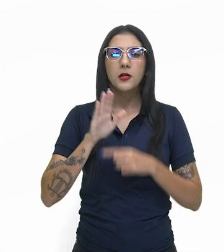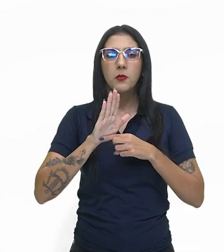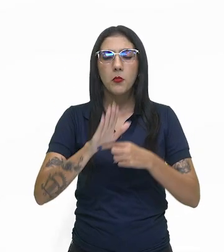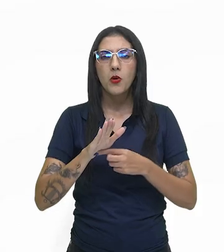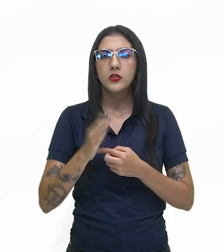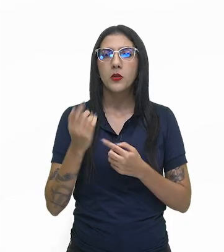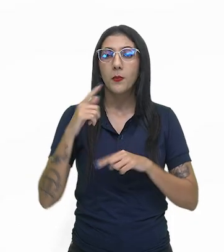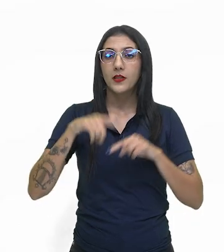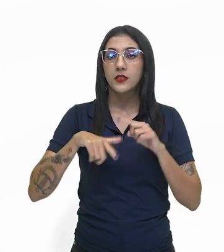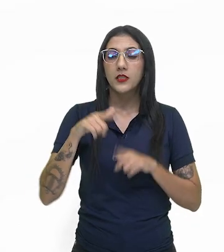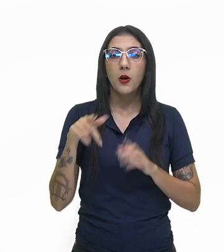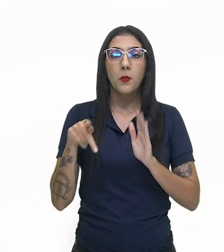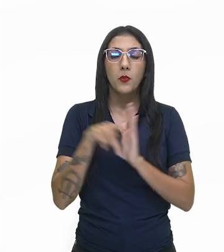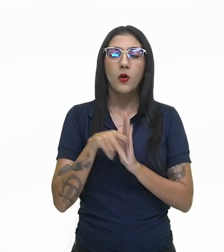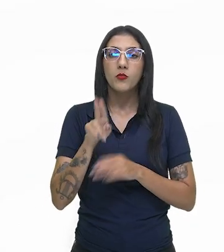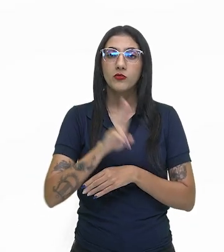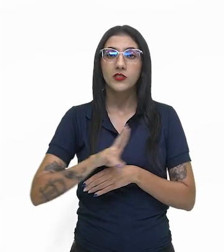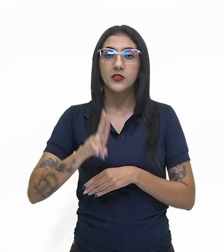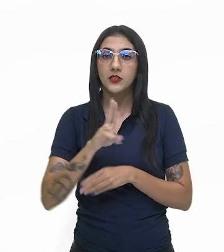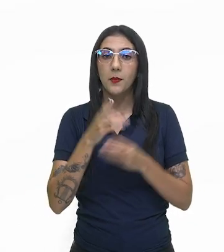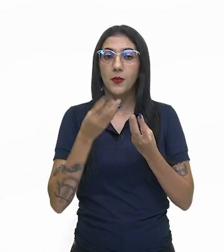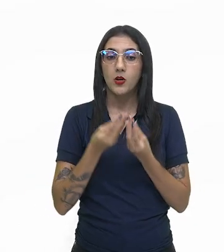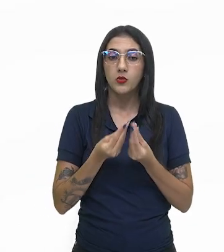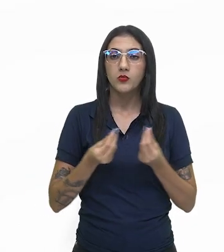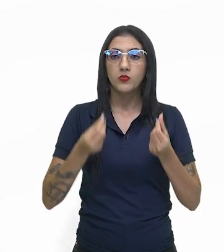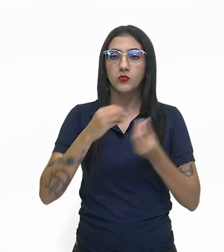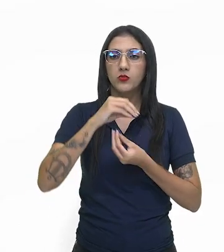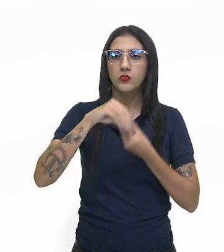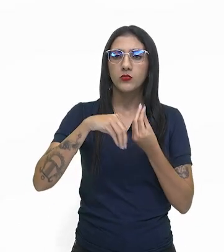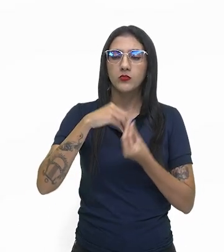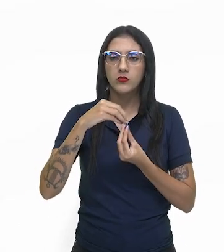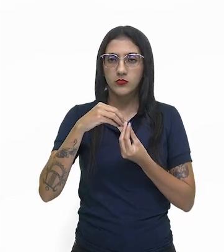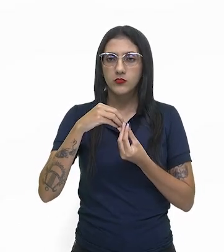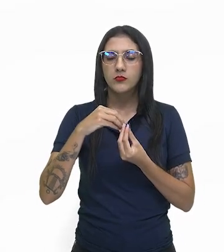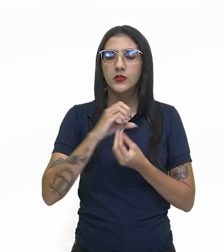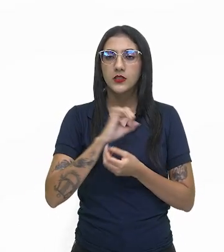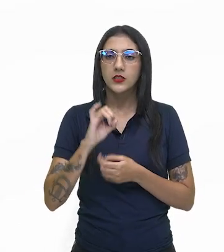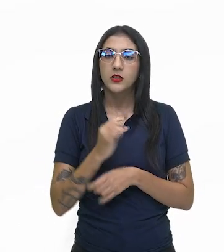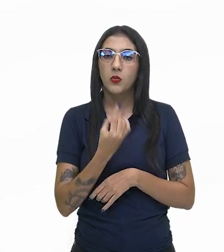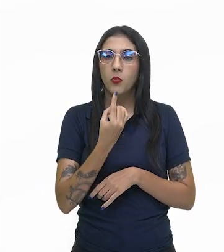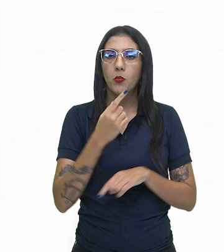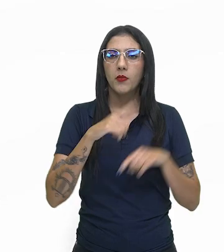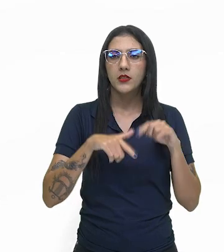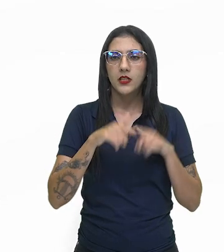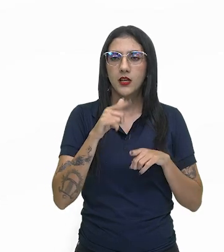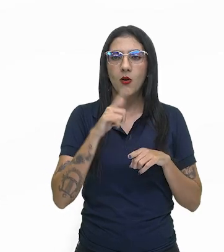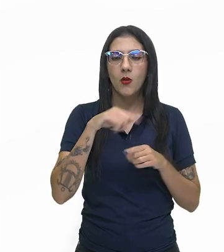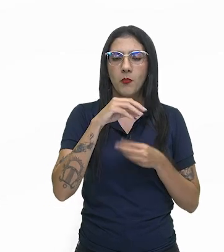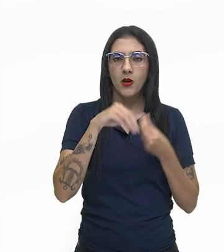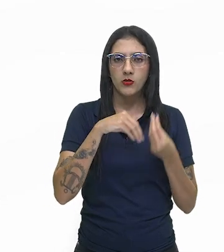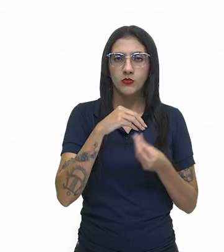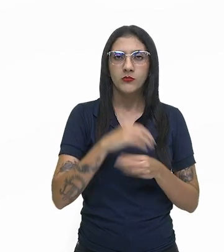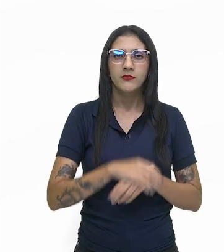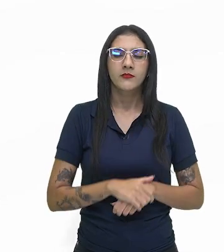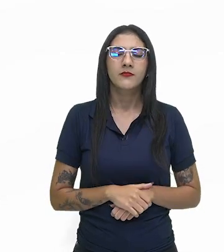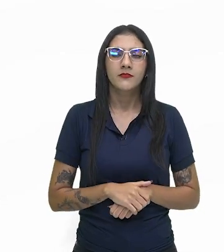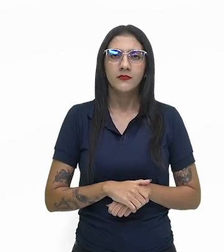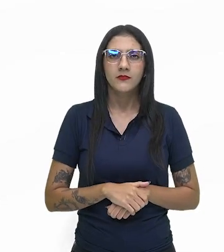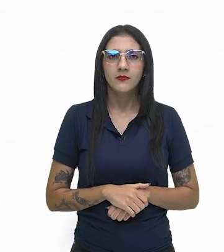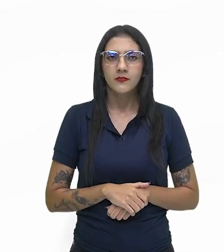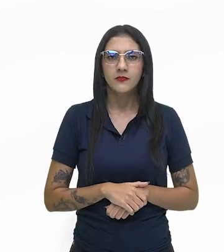desses componentes de uma mistura homogênea, quando um dos componentes é sólido e o outro é líquido,